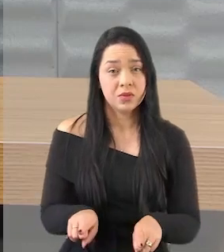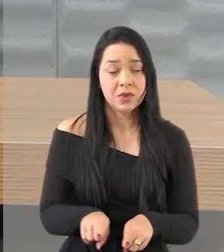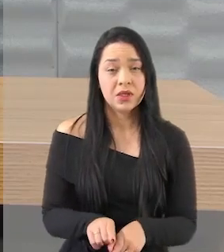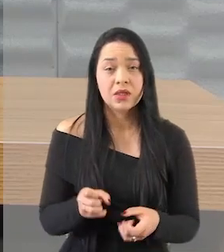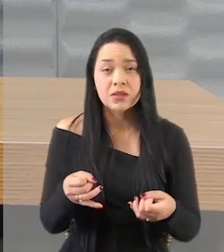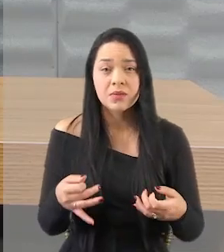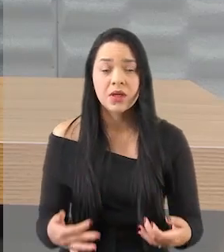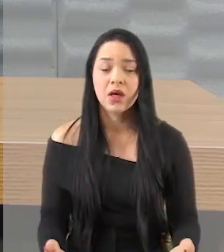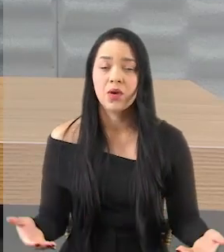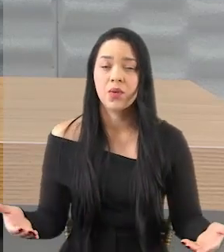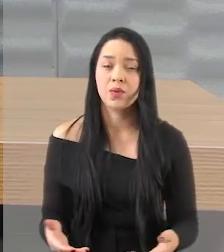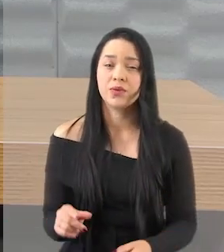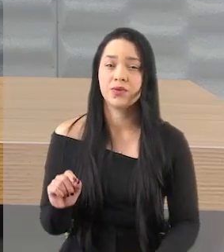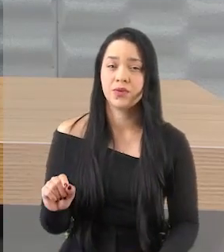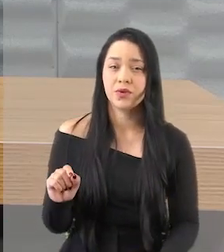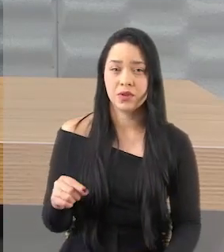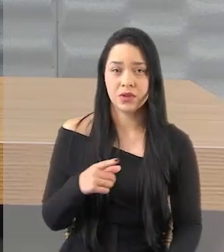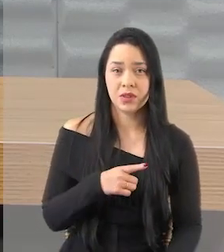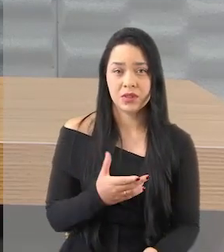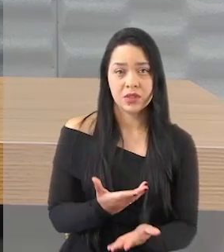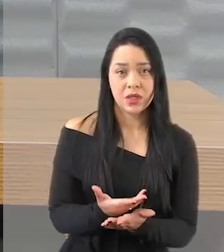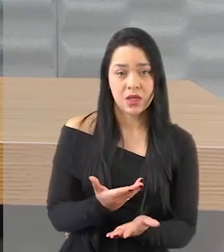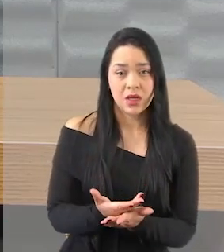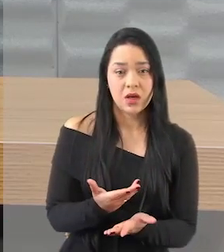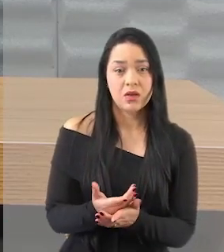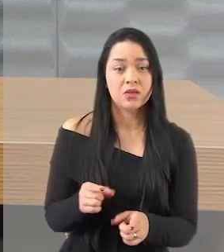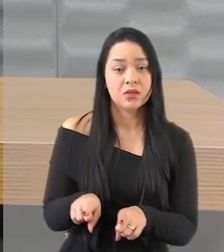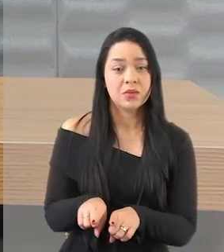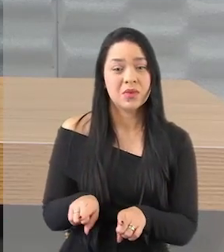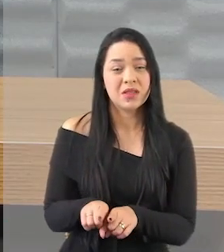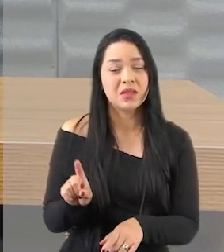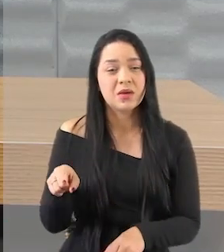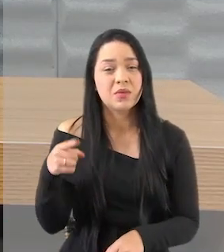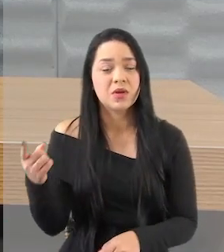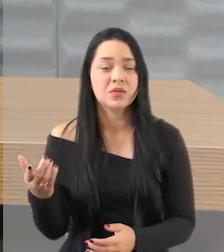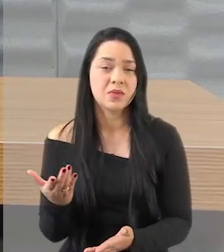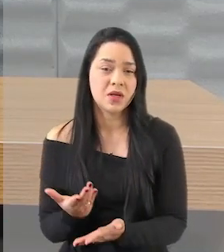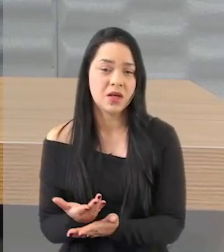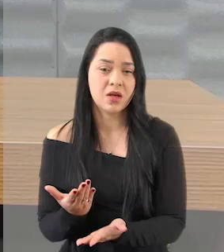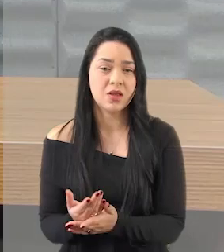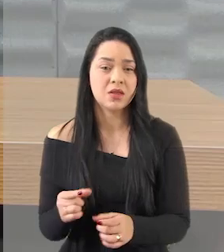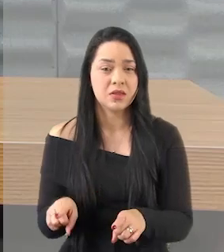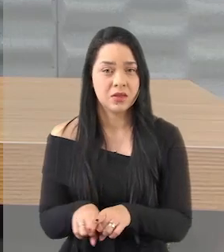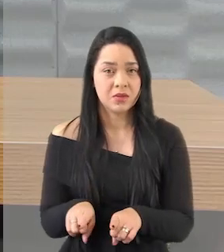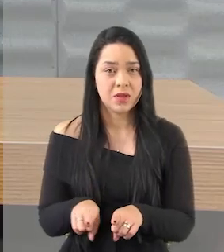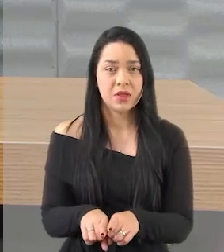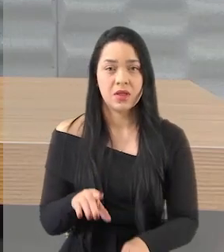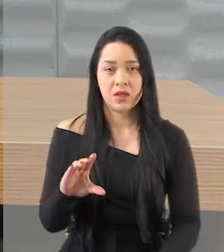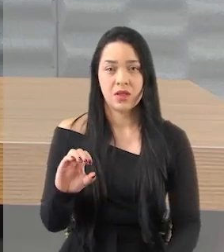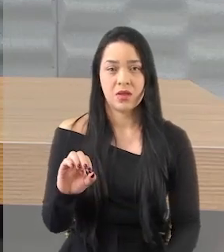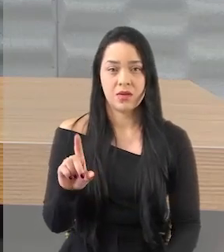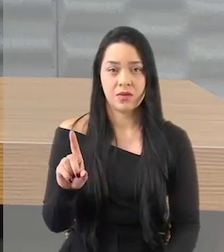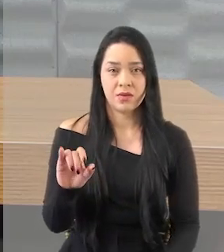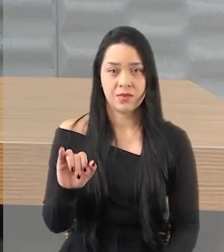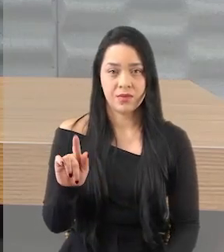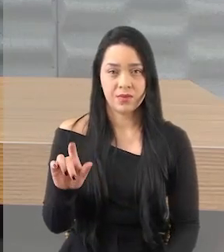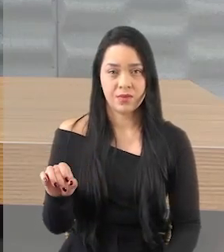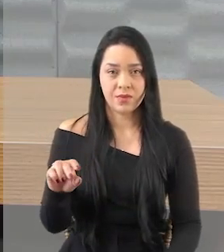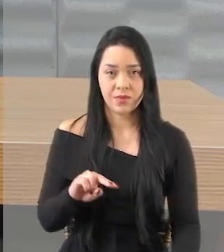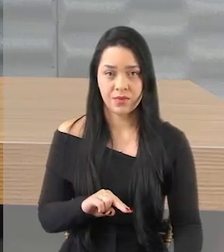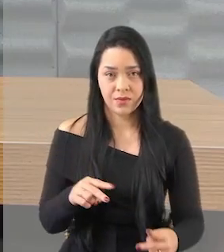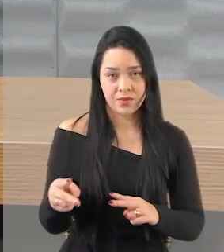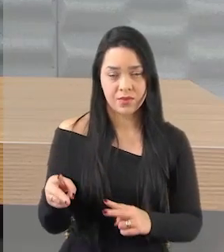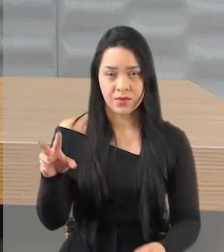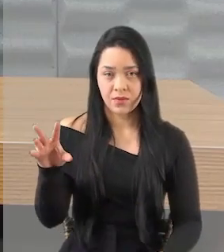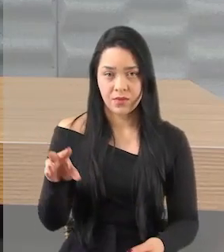falar hoje, né, nessa nossa aula e vamos falar na próxima aula também sobre código genético, tá? Sobre síntese